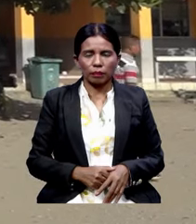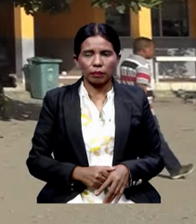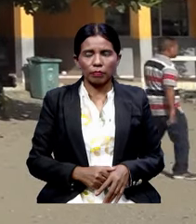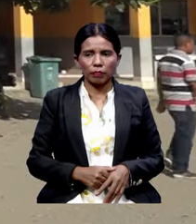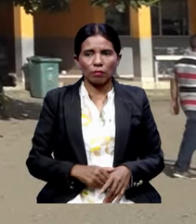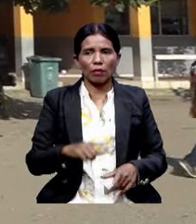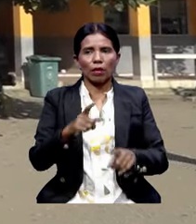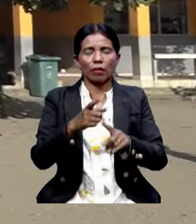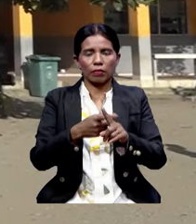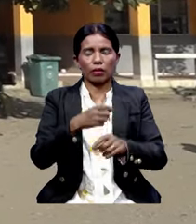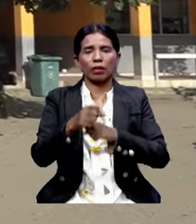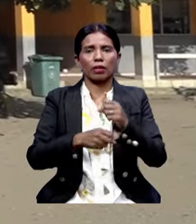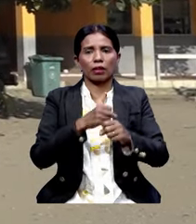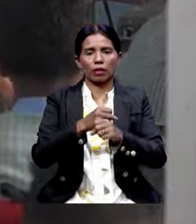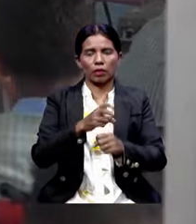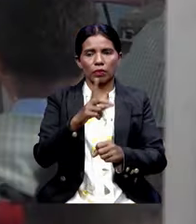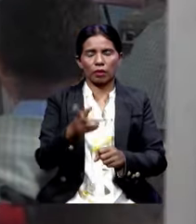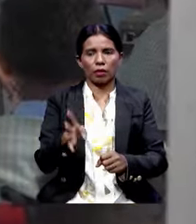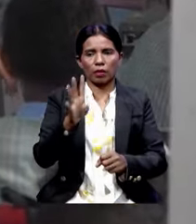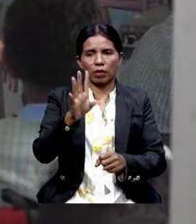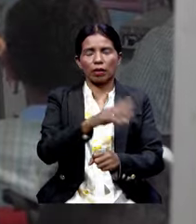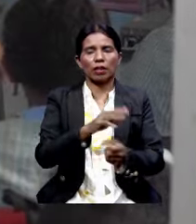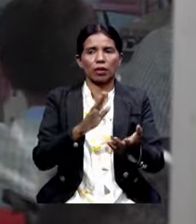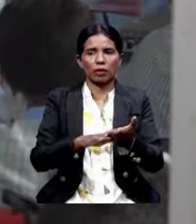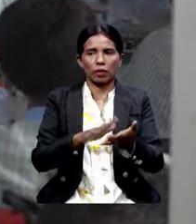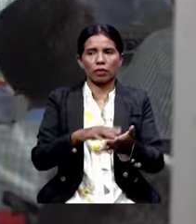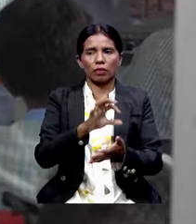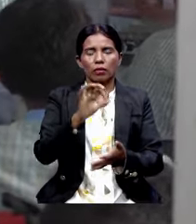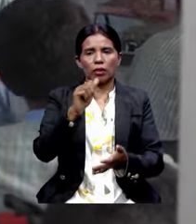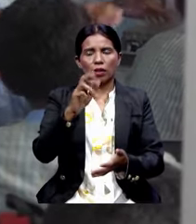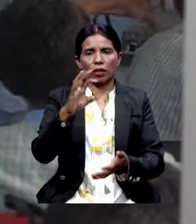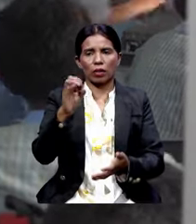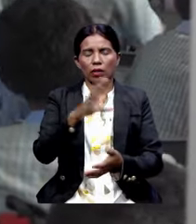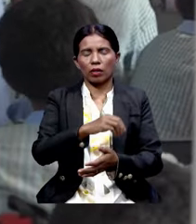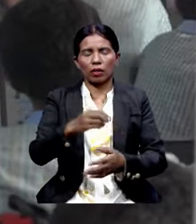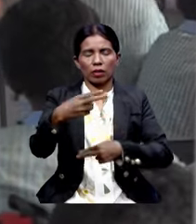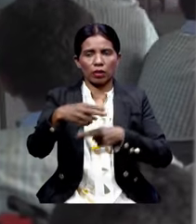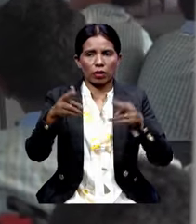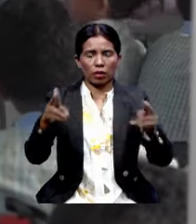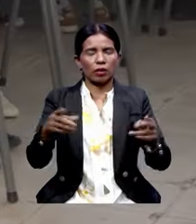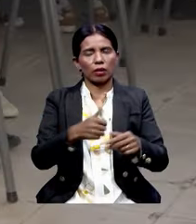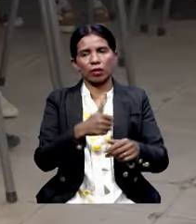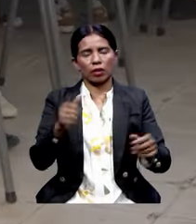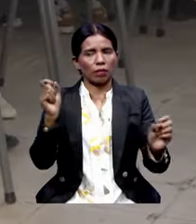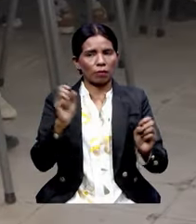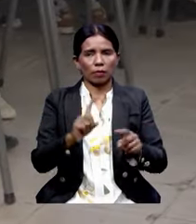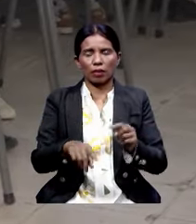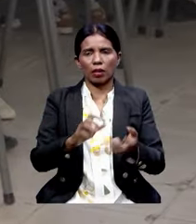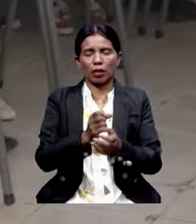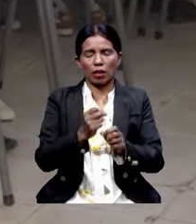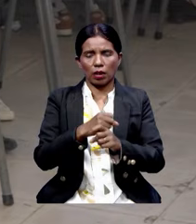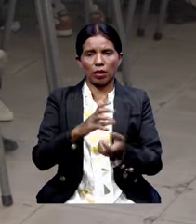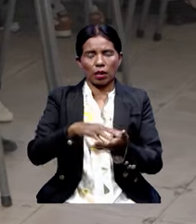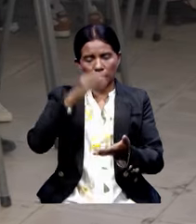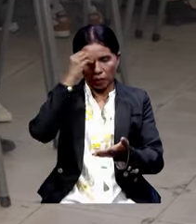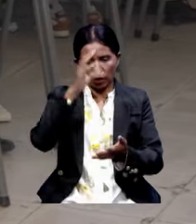Desde início ano letivo, tina Rio Rural Sinhat, ensino básico central Farol, e a minha sala de aula Balu, labelha lá o processo aprendizagem no